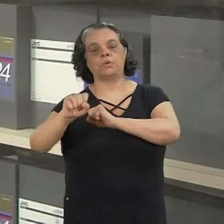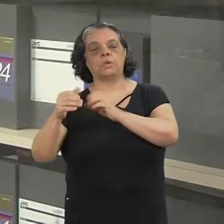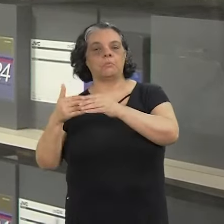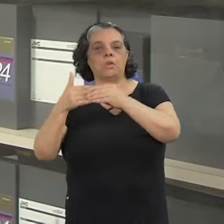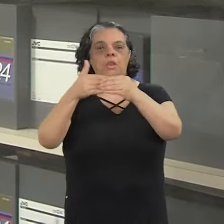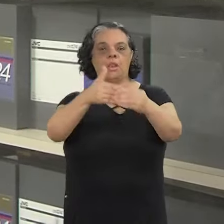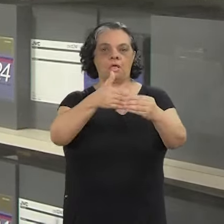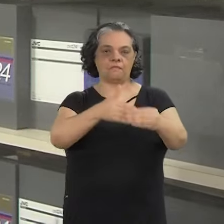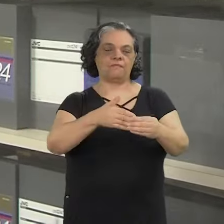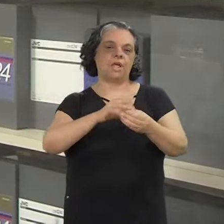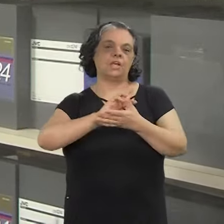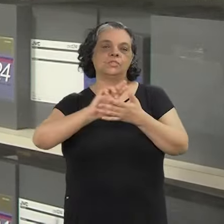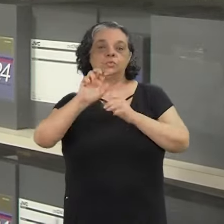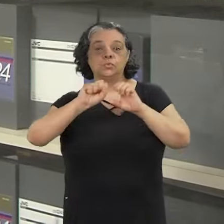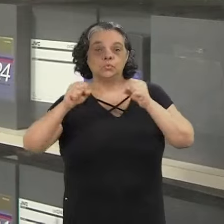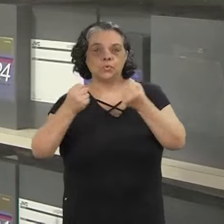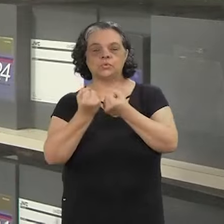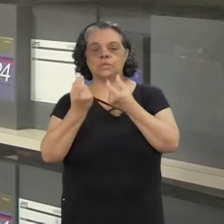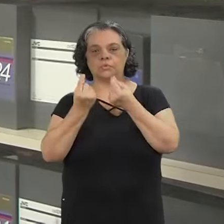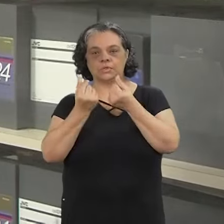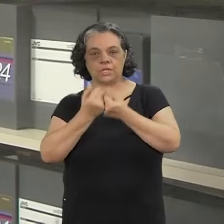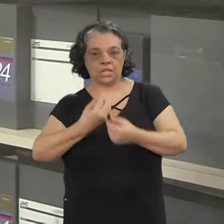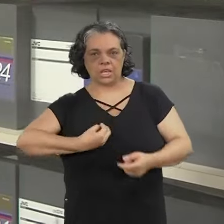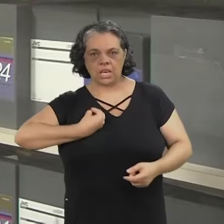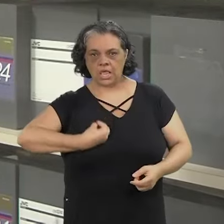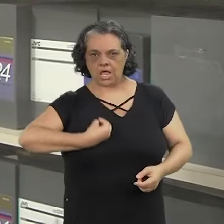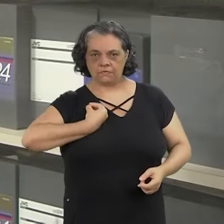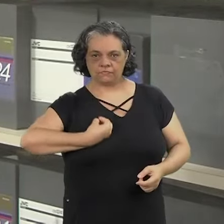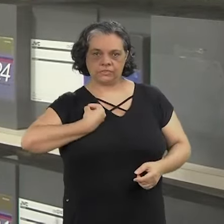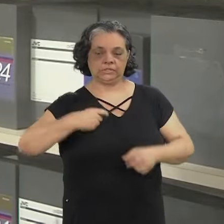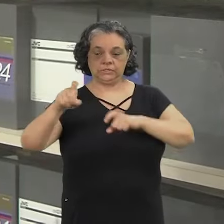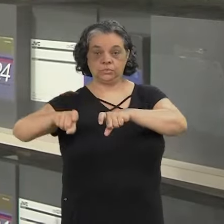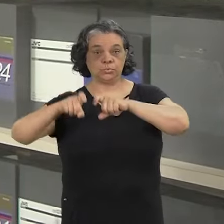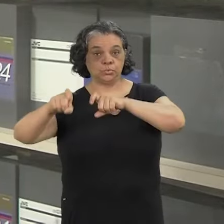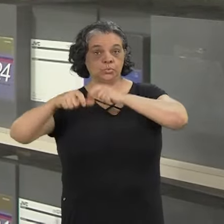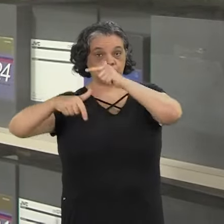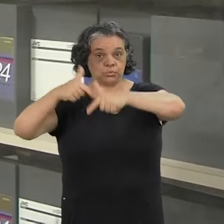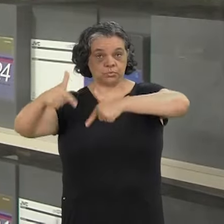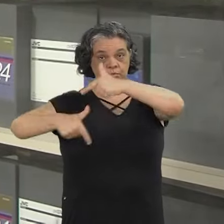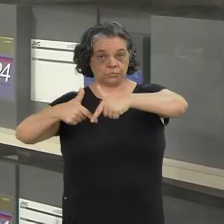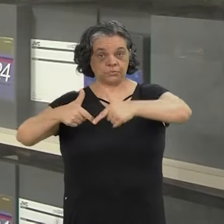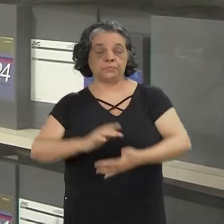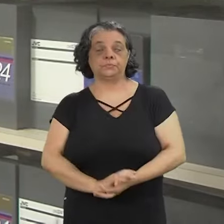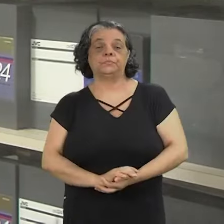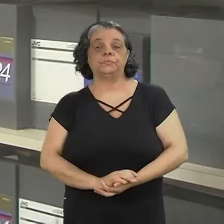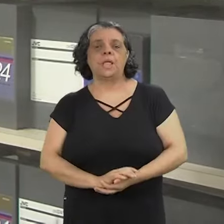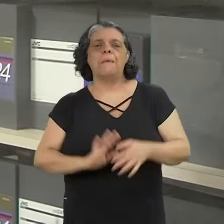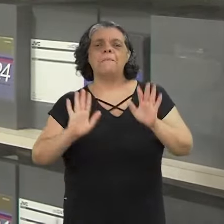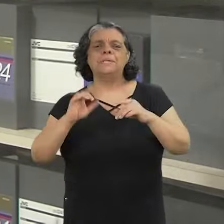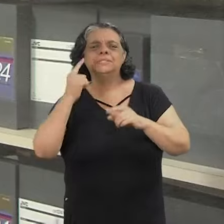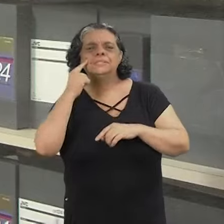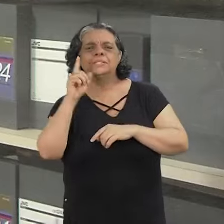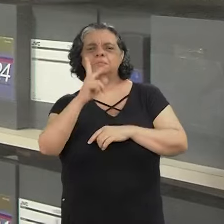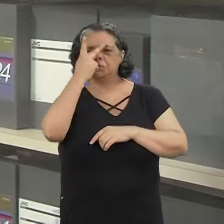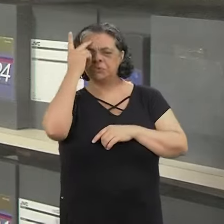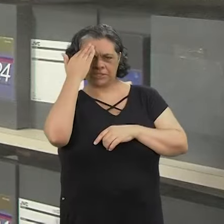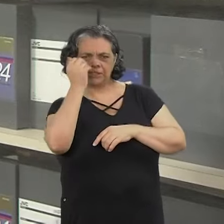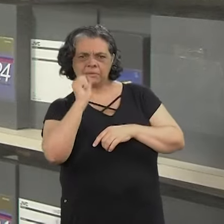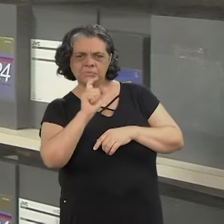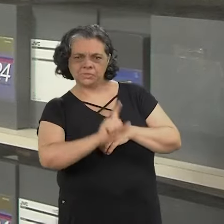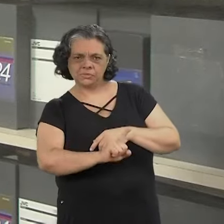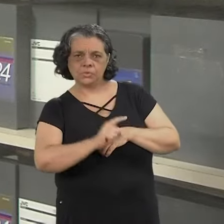debates de inclusão por isso o Fala povo de hoje quer saber você se sente representado